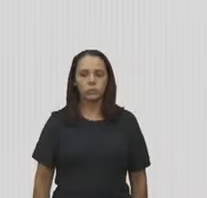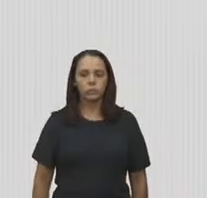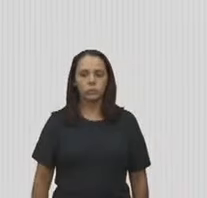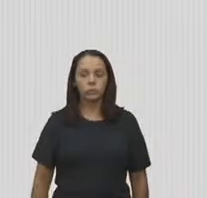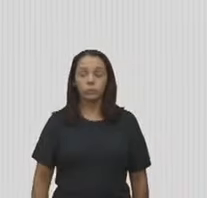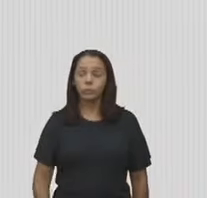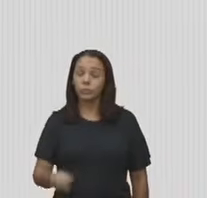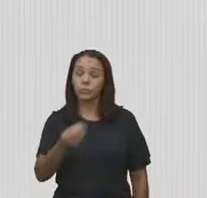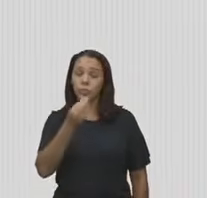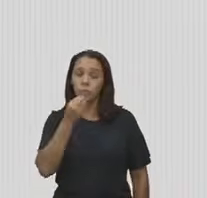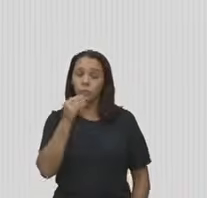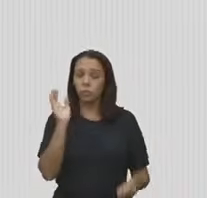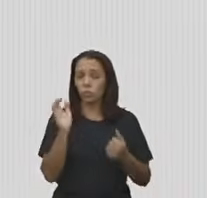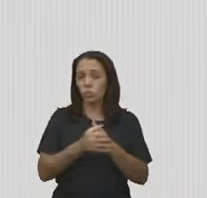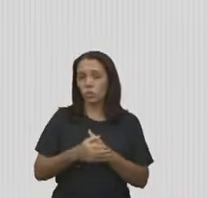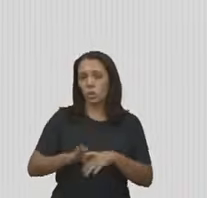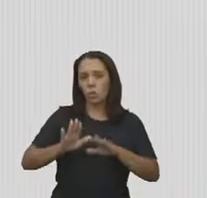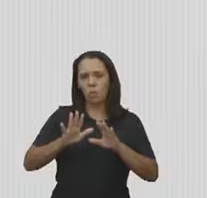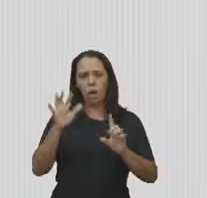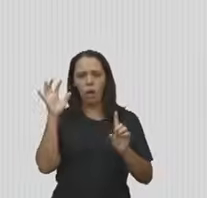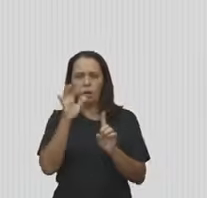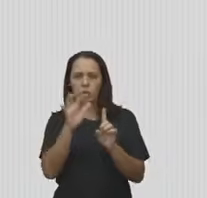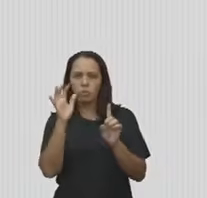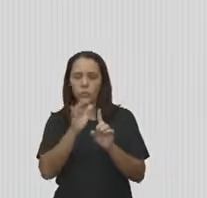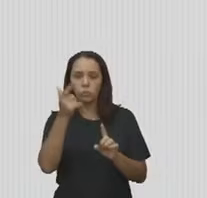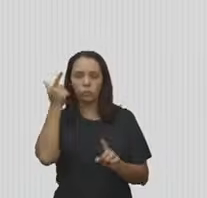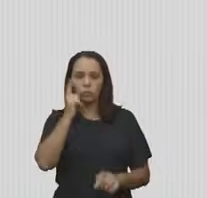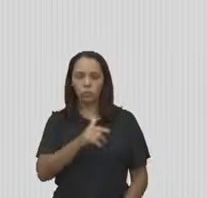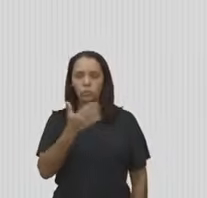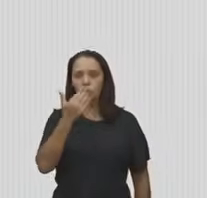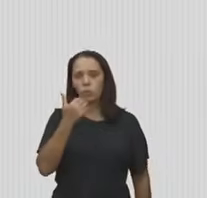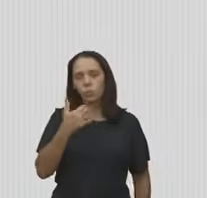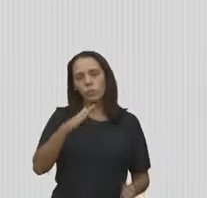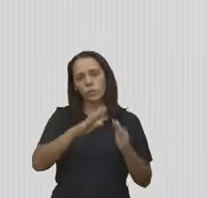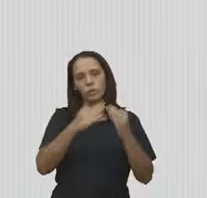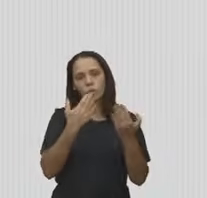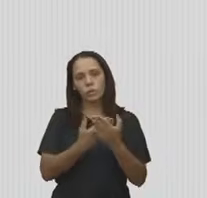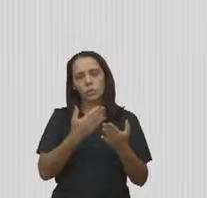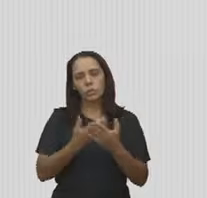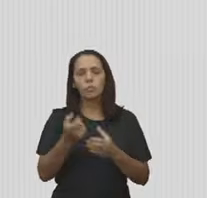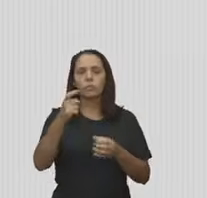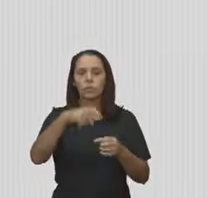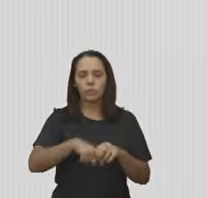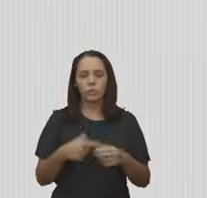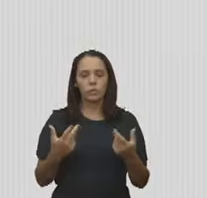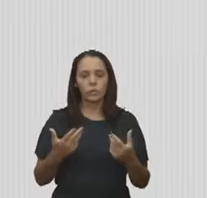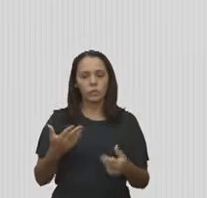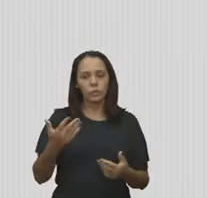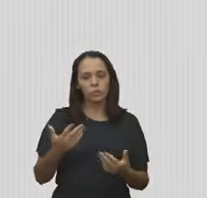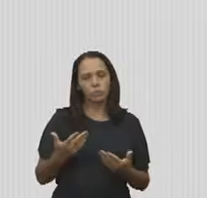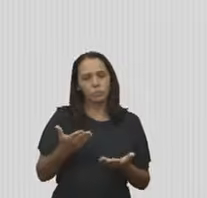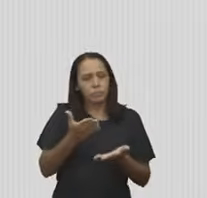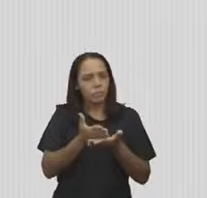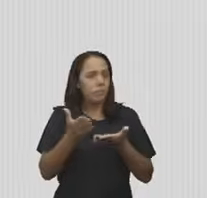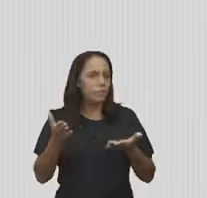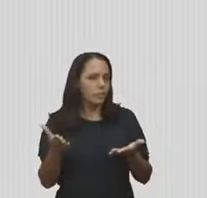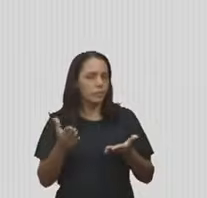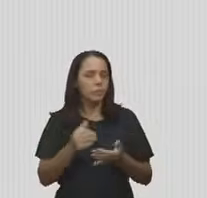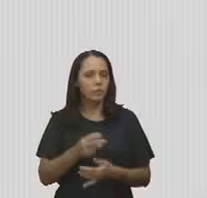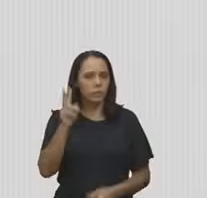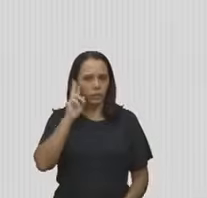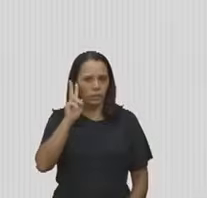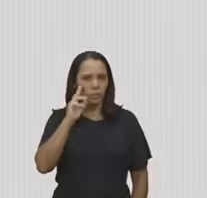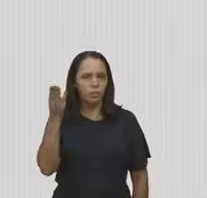Eles tentaram esconder, mas a pressão funcionou. A merenda das nossas crianças vai voltar a ser o que era, pelo menos em partes. Lembra que